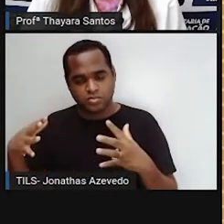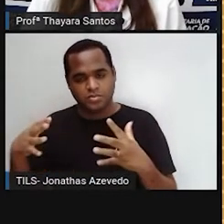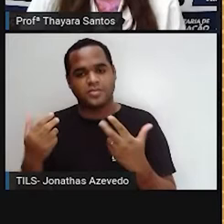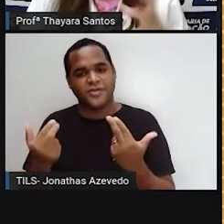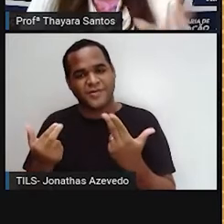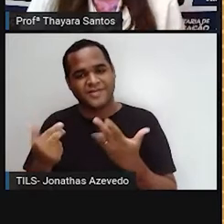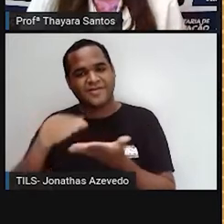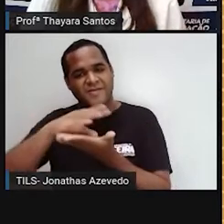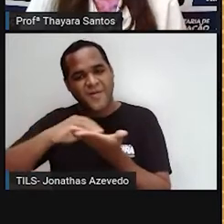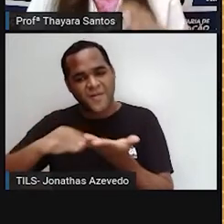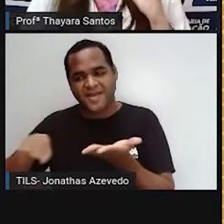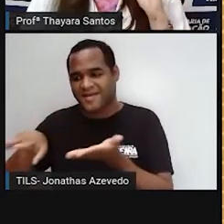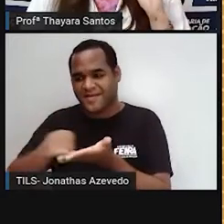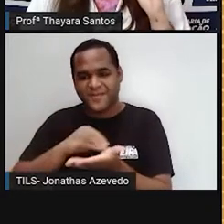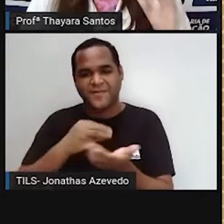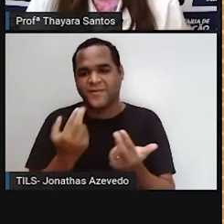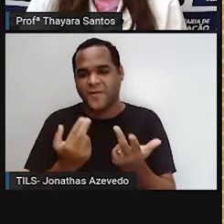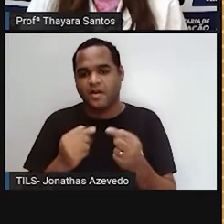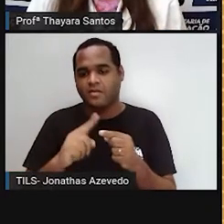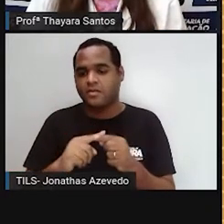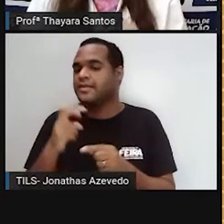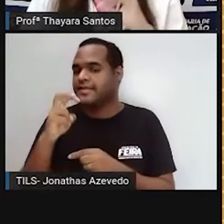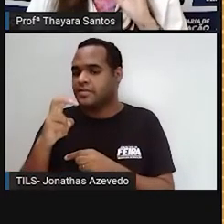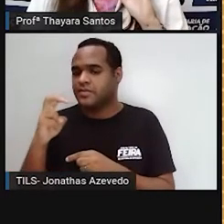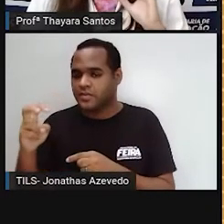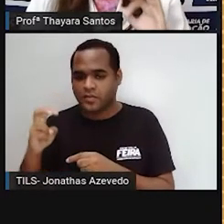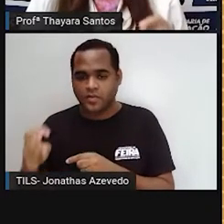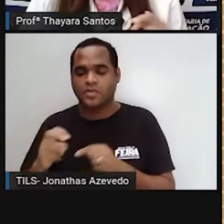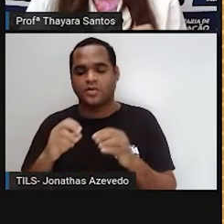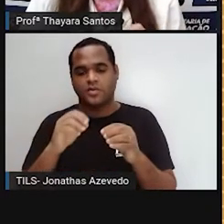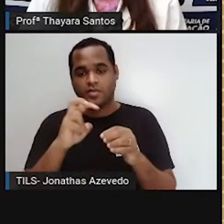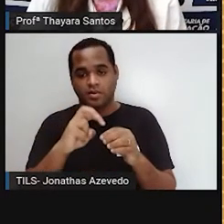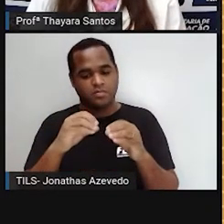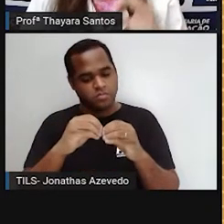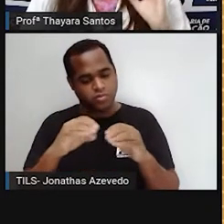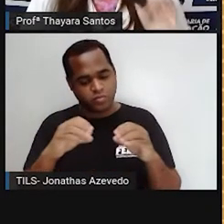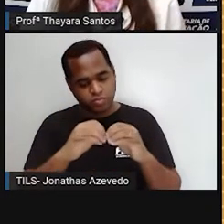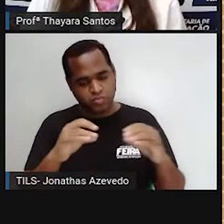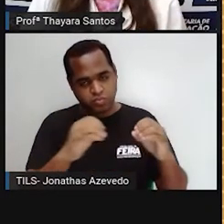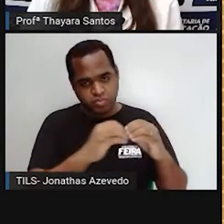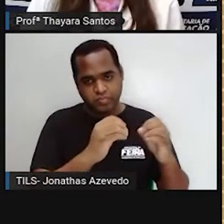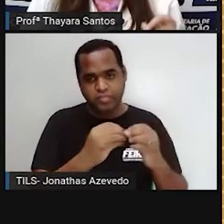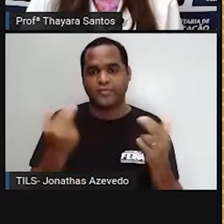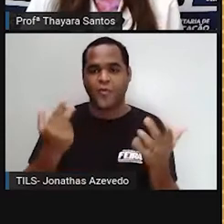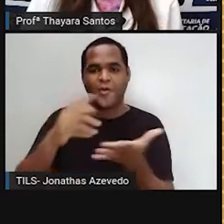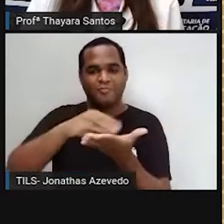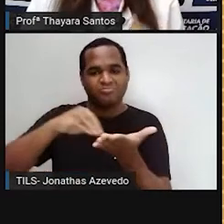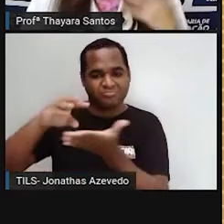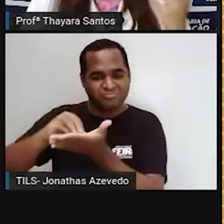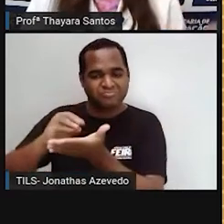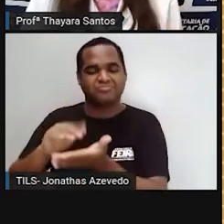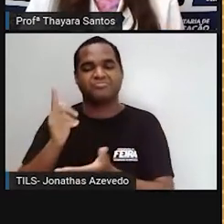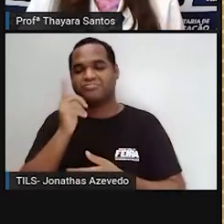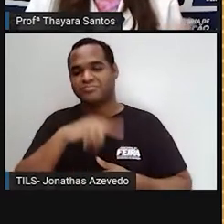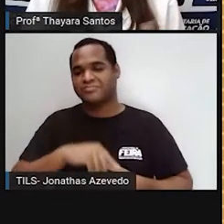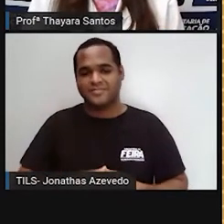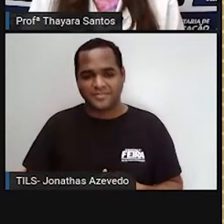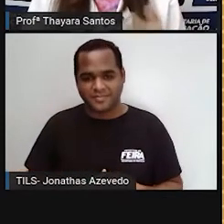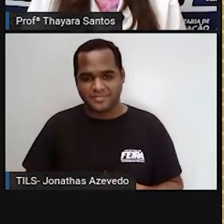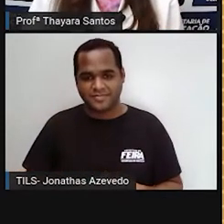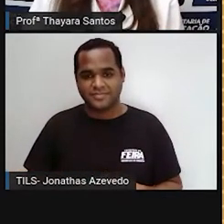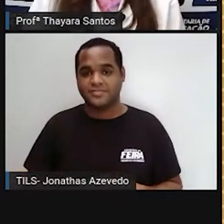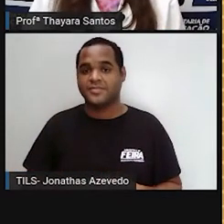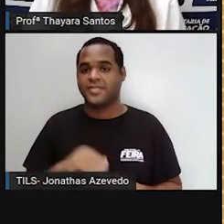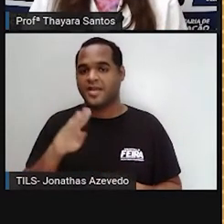geneticamente igual a ela, igualzinha. Se eu cortar em cinco pedaços, vão nascer cinco planárias exatamente iguais. Então, isso que